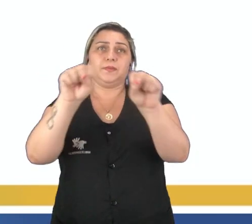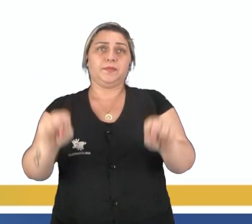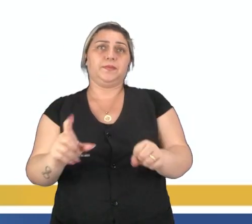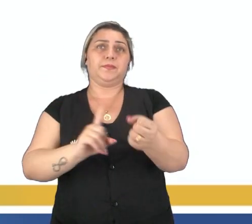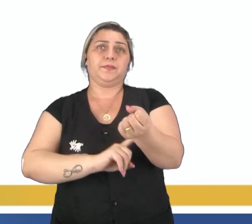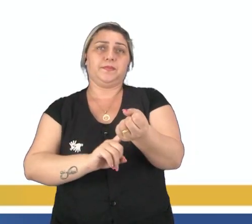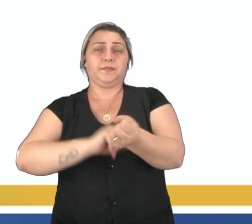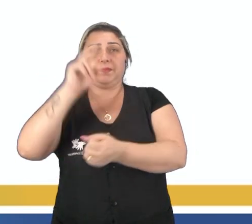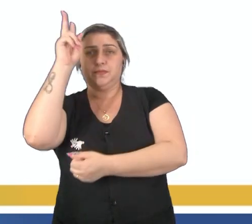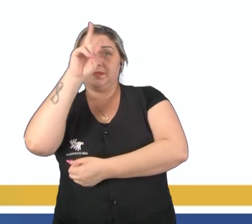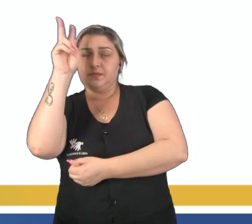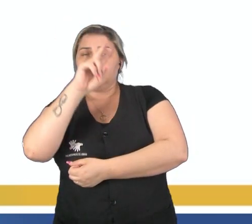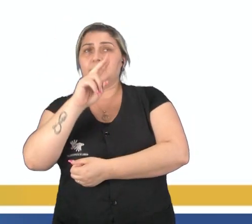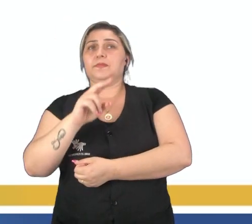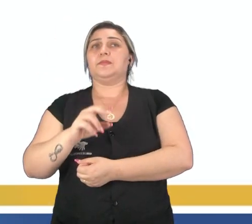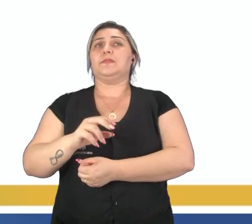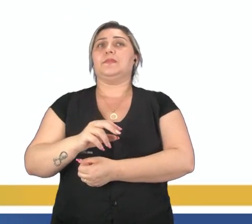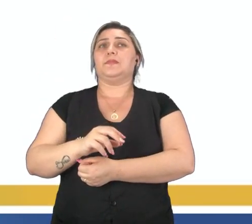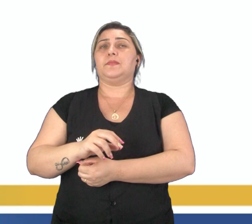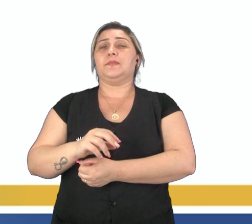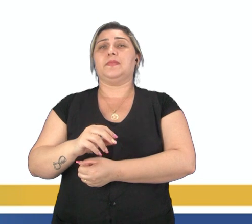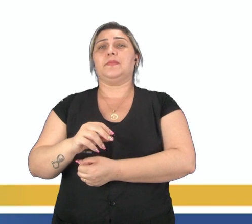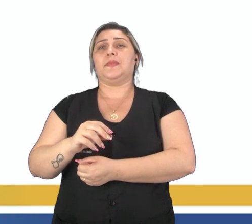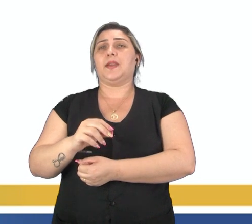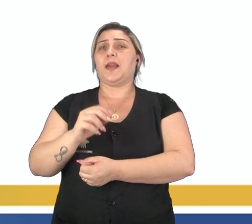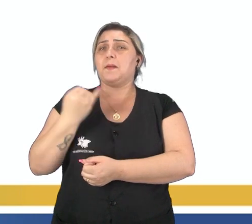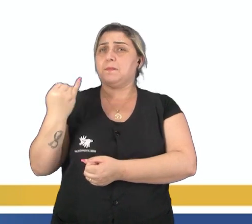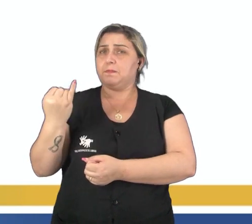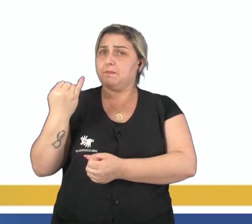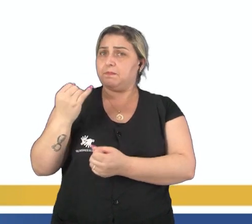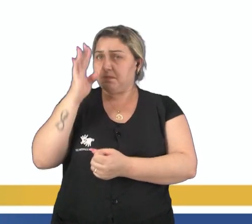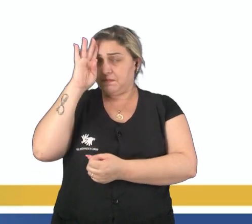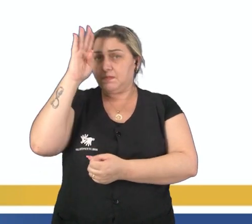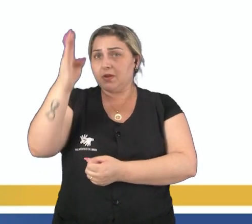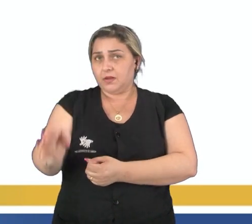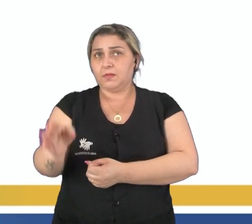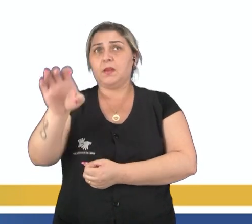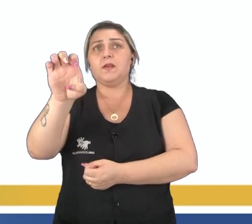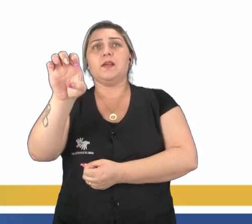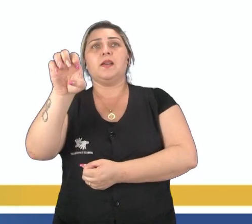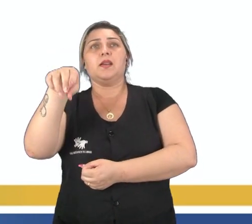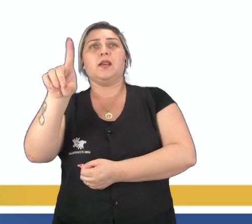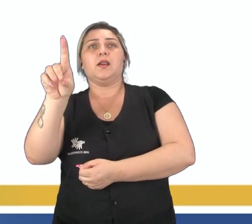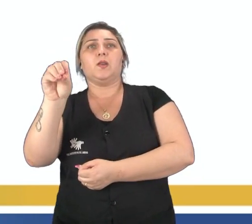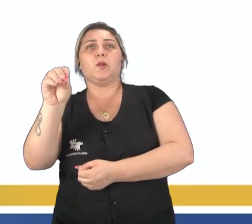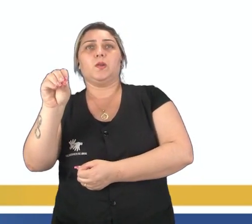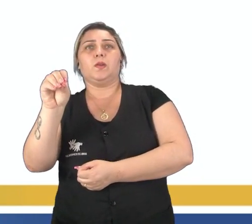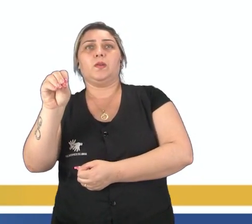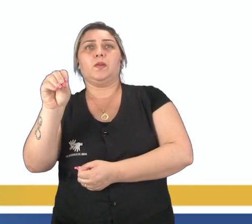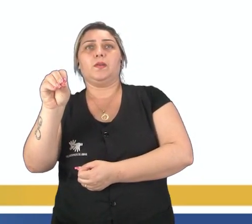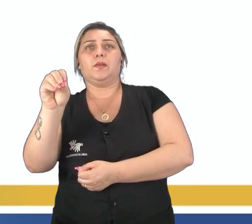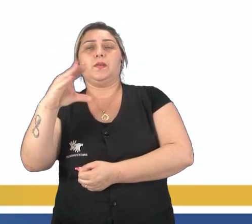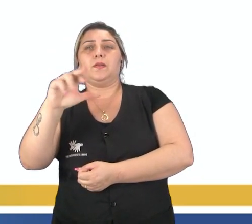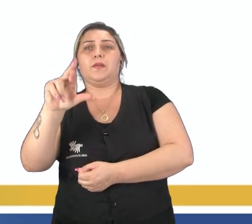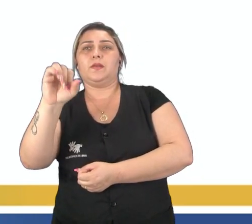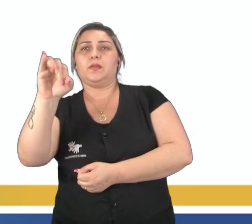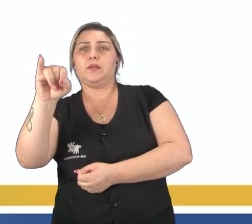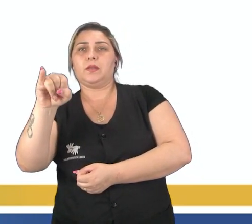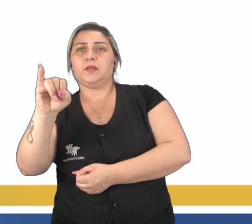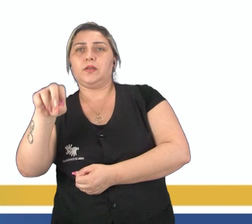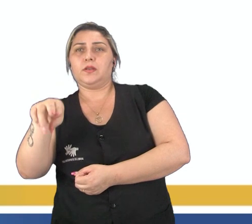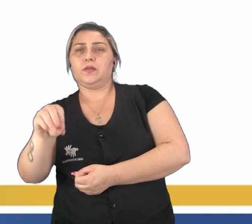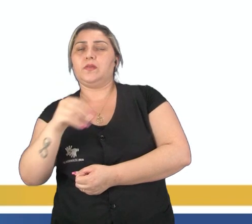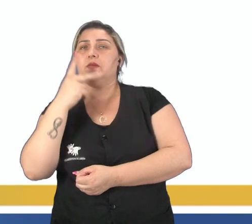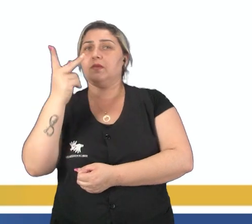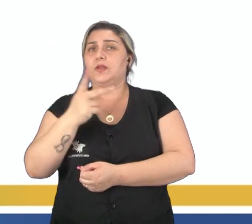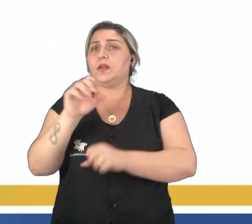nervoso, lembra que eu falei um sistema peça-chave do nosso corpo, e o sistema endócrino. Qual que é a diferença entre eles? Quando eu falo do